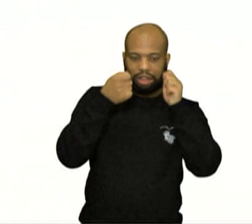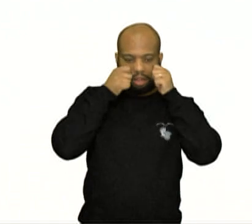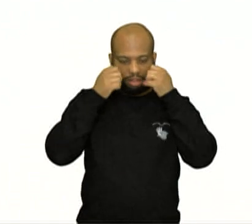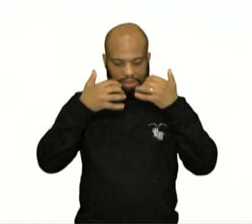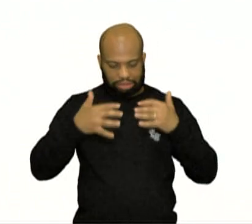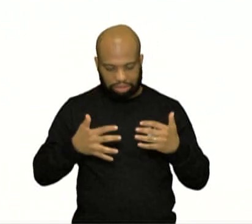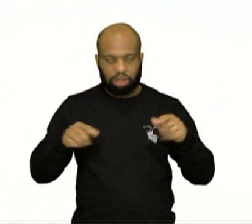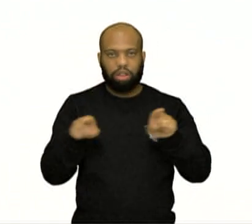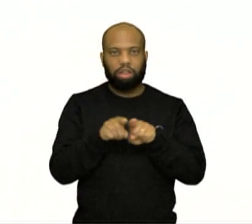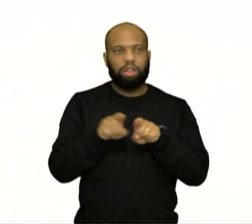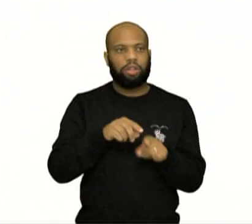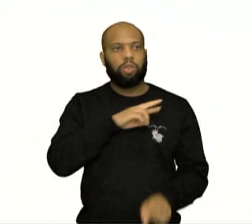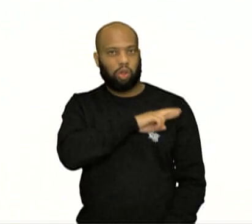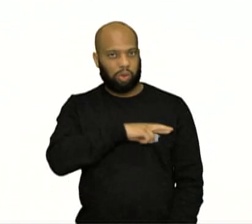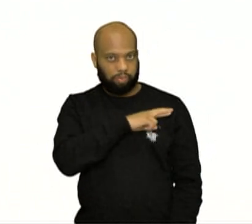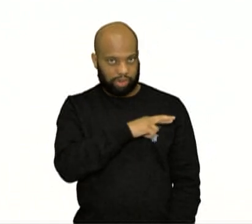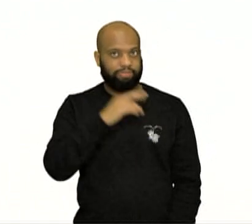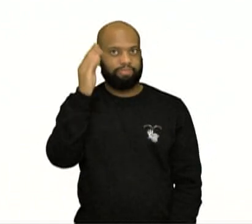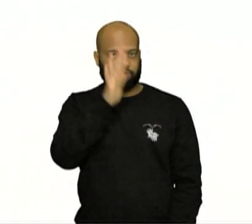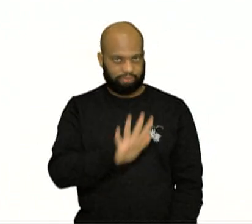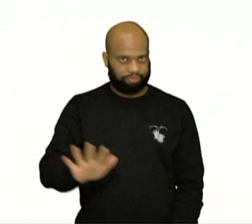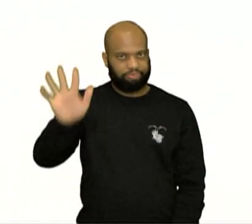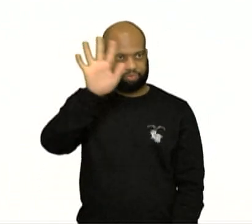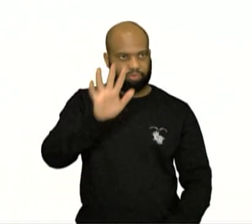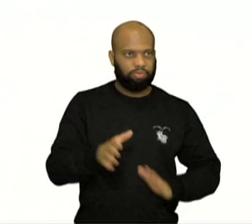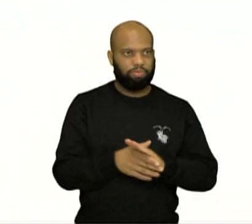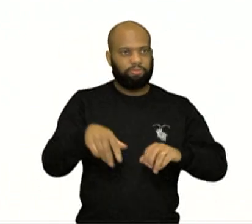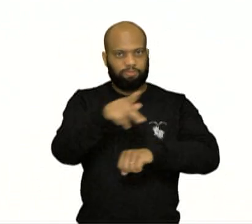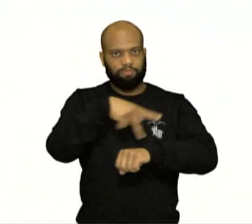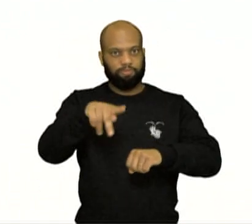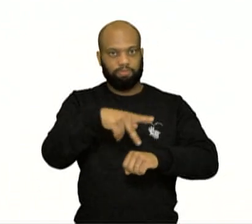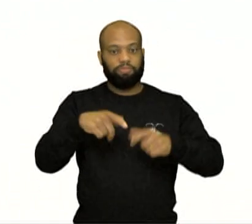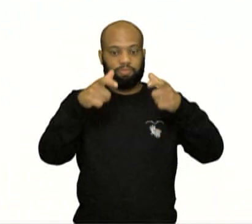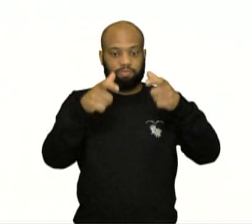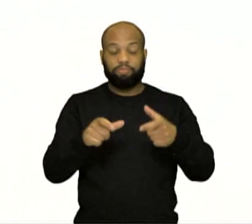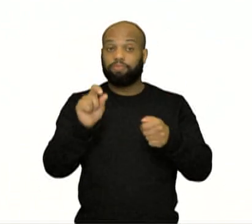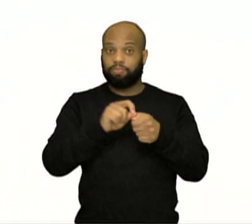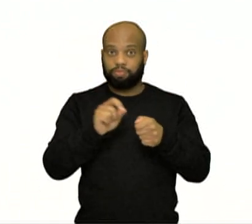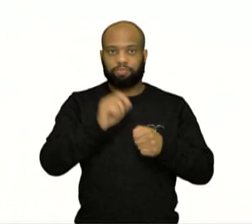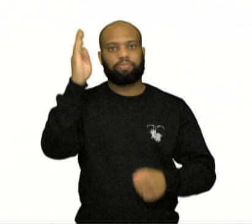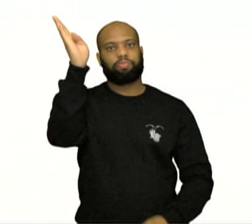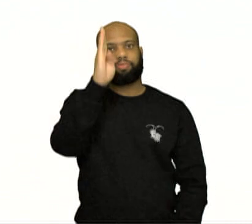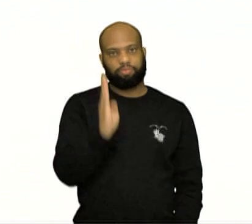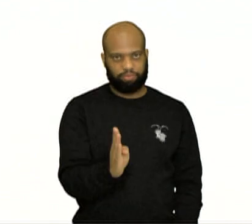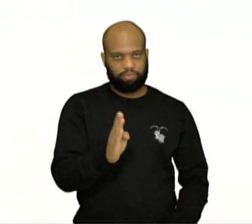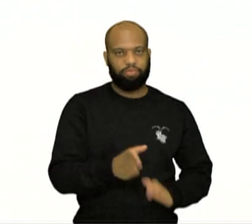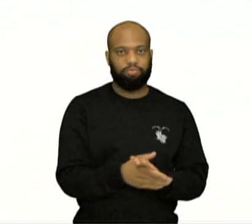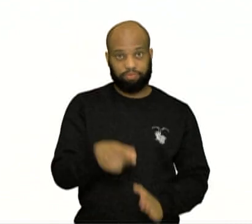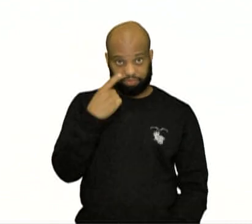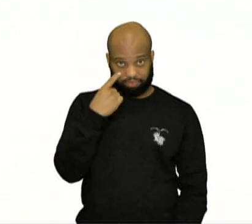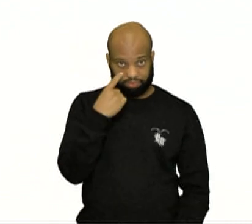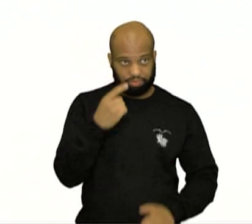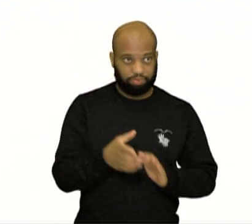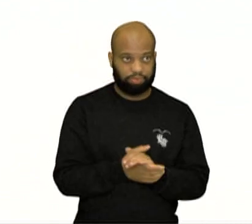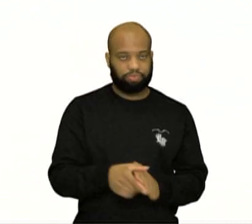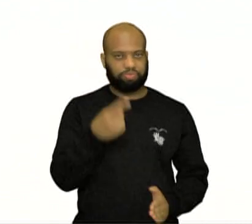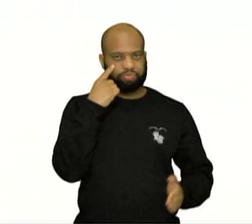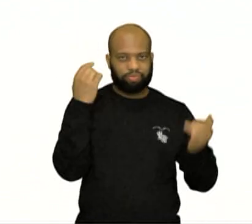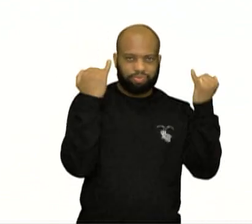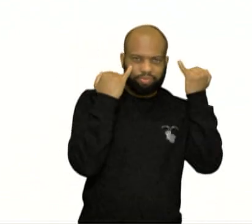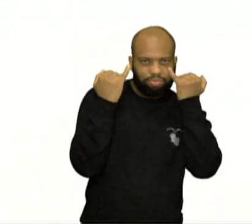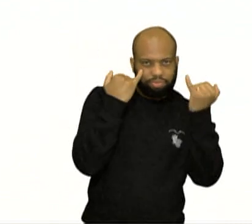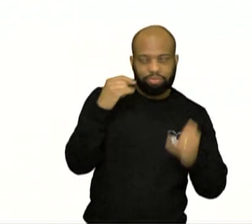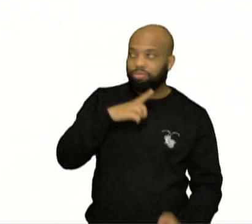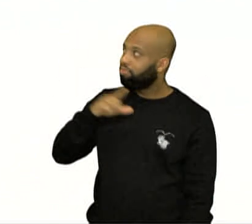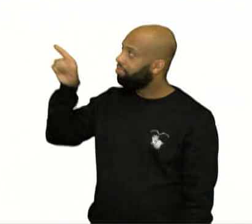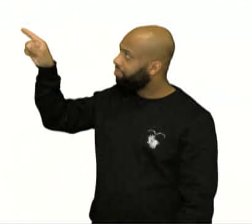e romance. Países de origem, Brasil. Observaram? Viram os dados que estão